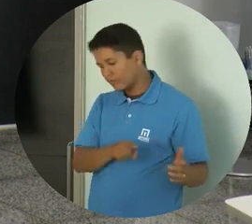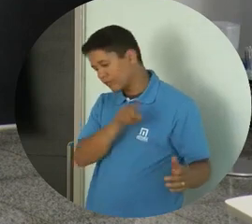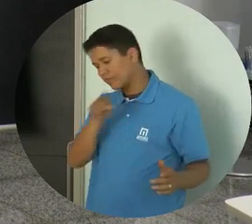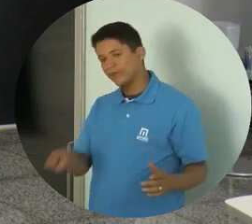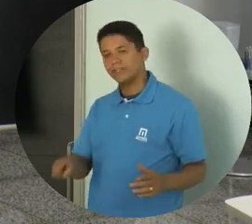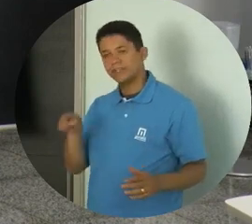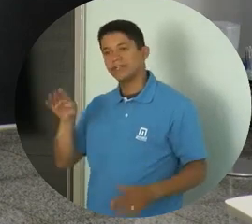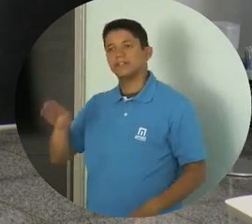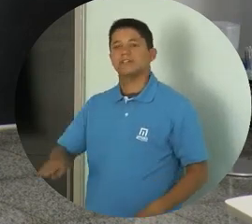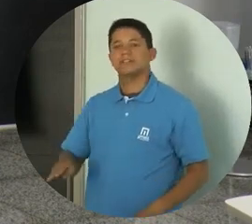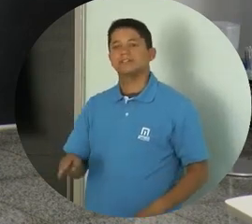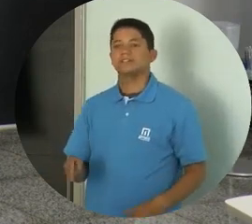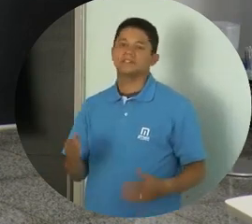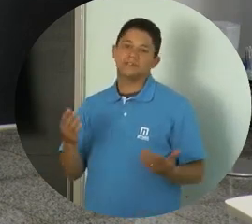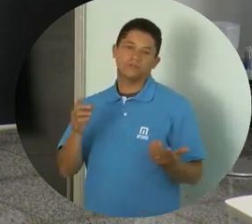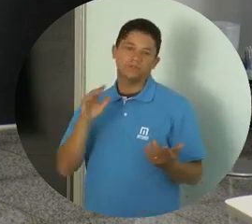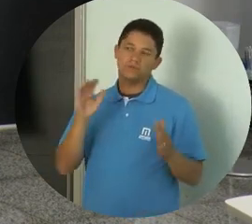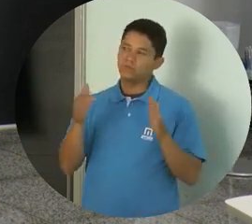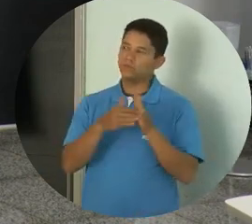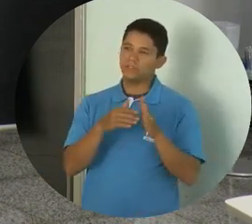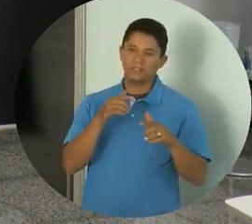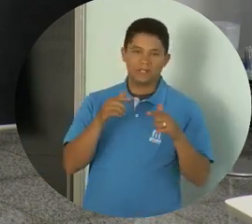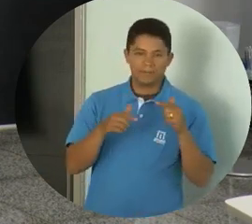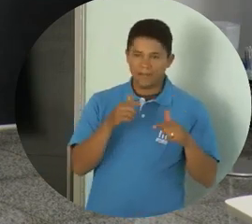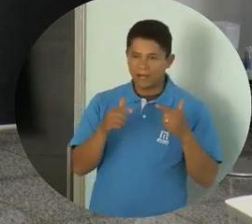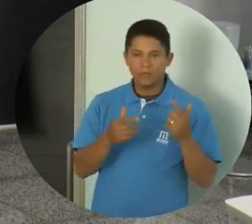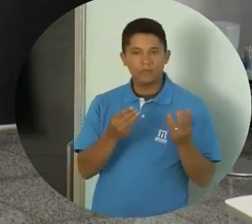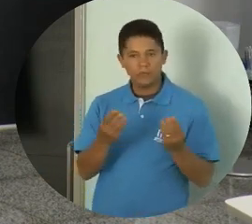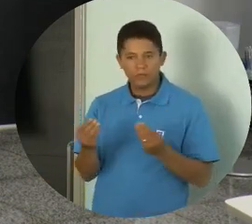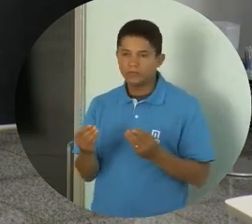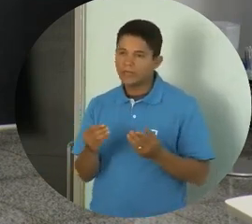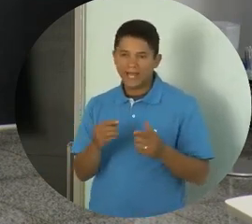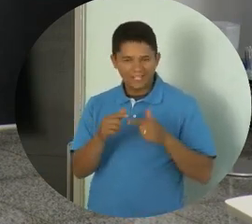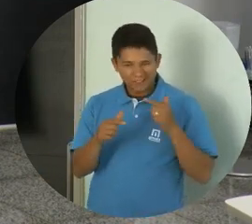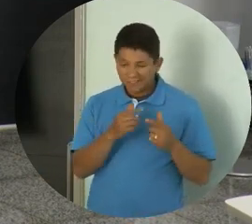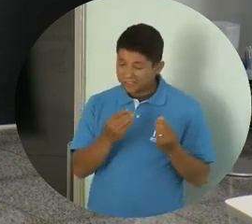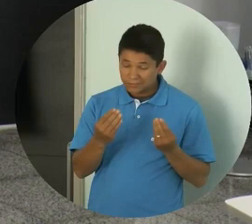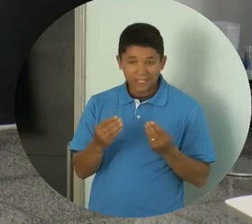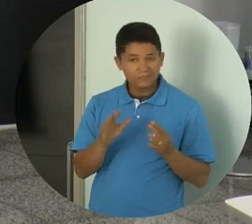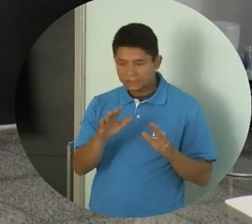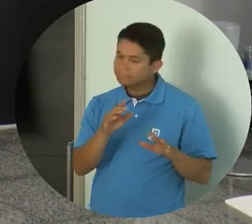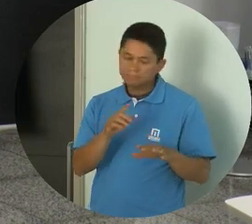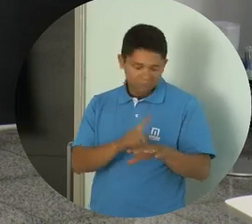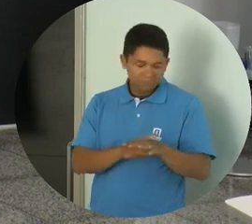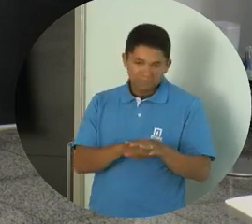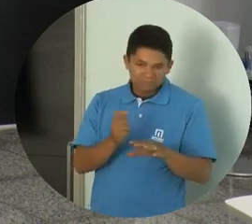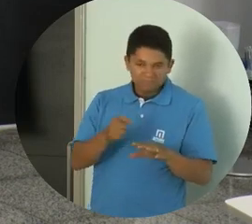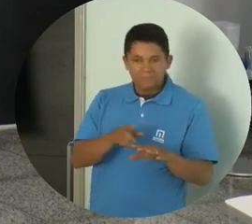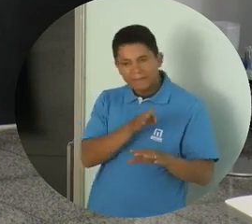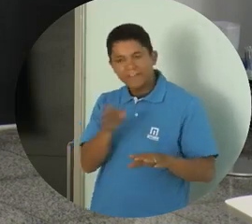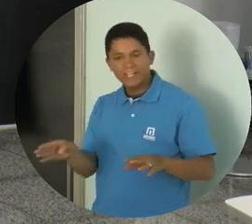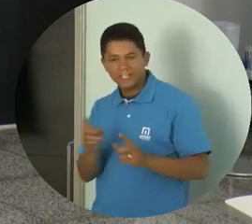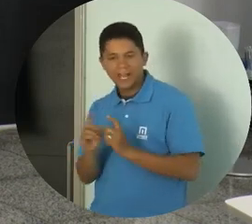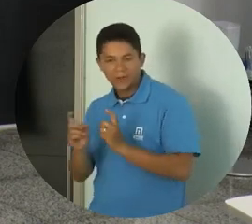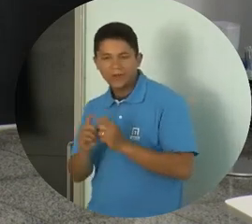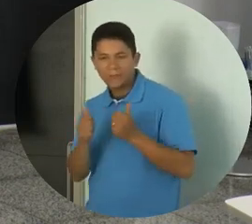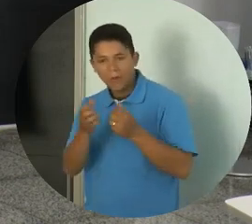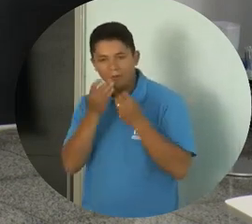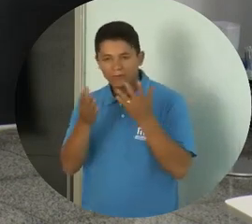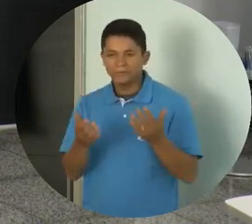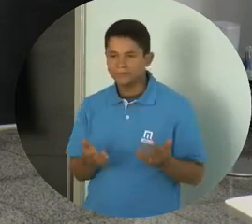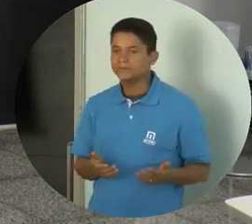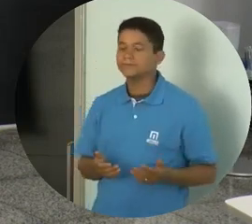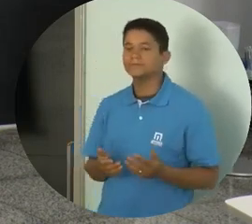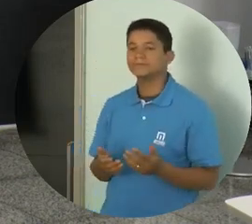a tarefa, estava conversando com o Felipe ali atrás, está todo mundo atarefado, corrido demais para todo mundo, mas é uma honra e um prazer para a gente receber.